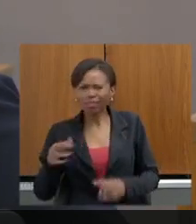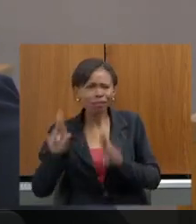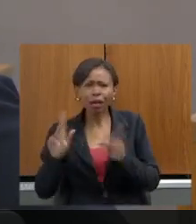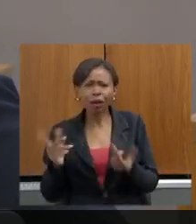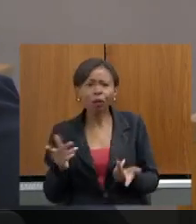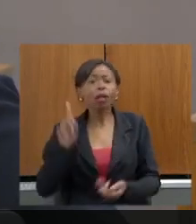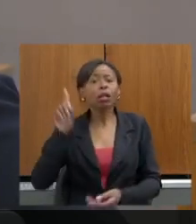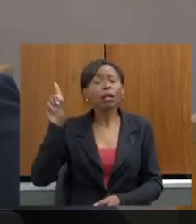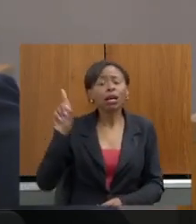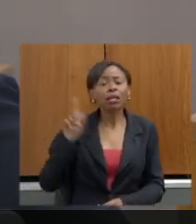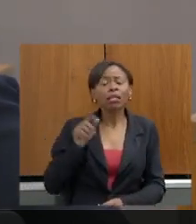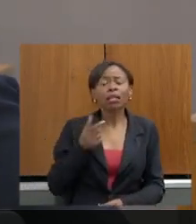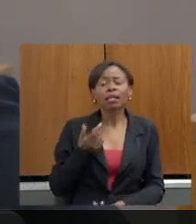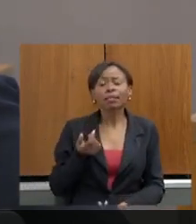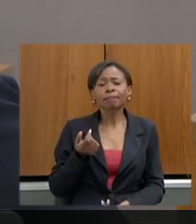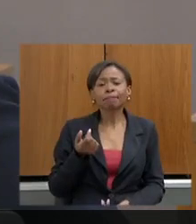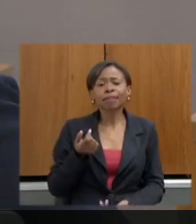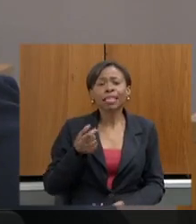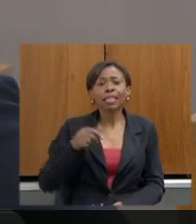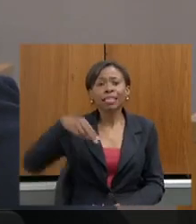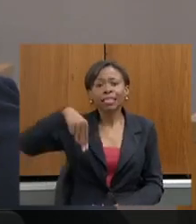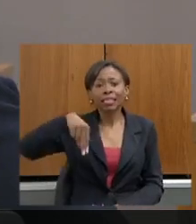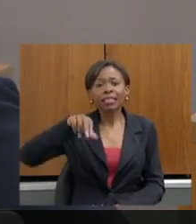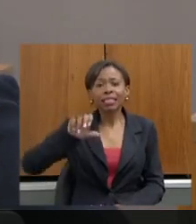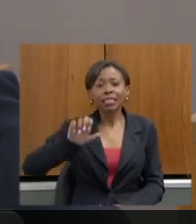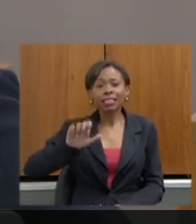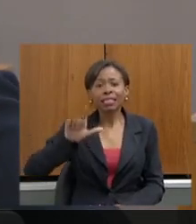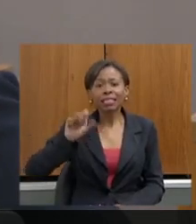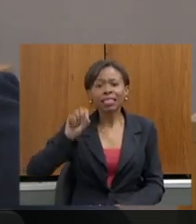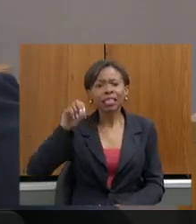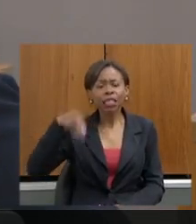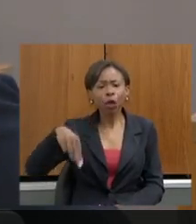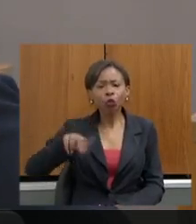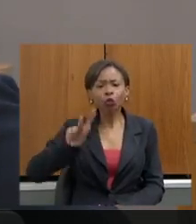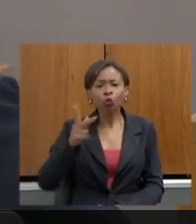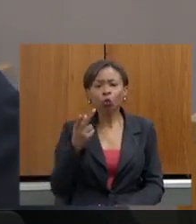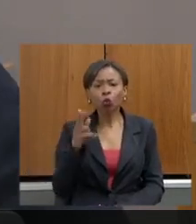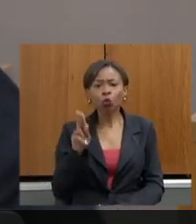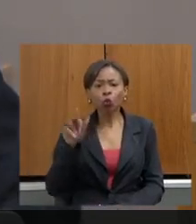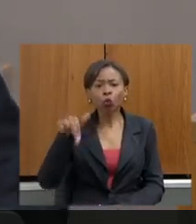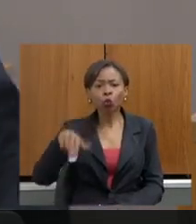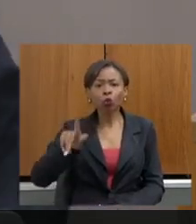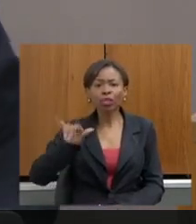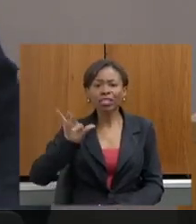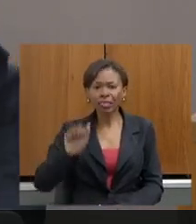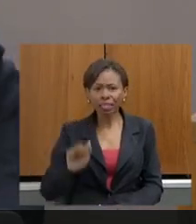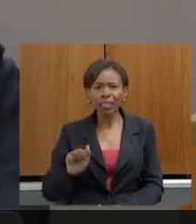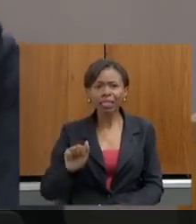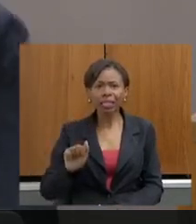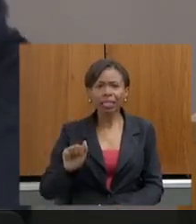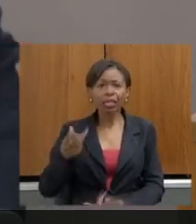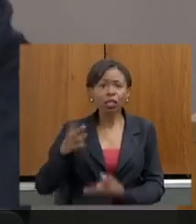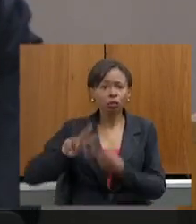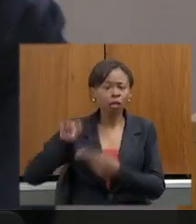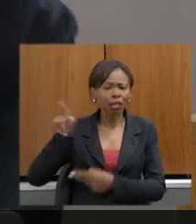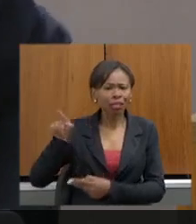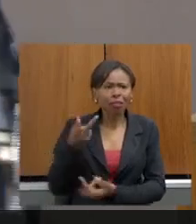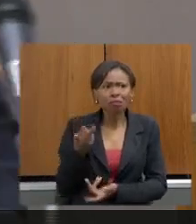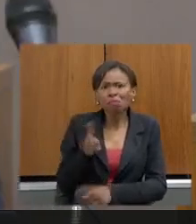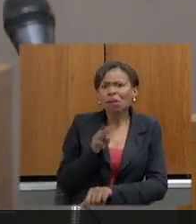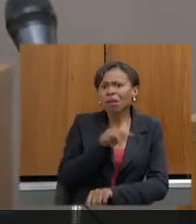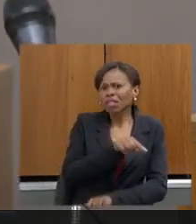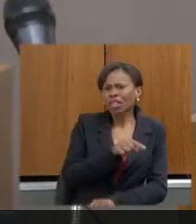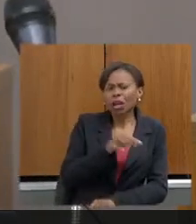militar e Delegados cuidando eu não sei como é que a polícia investigava naquele tempo falei demais né Deve tá se adiantou